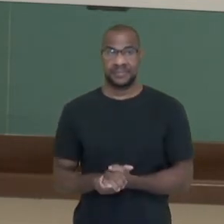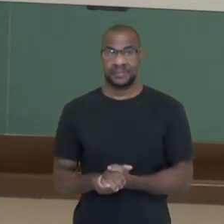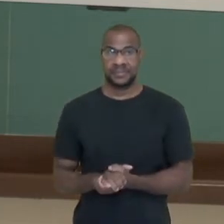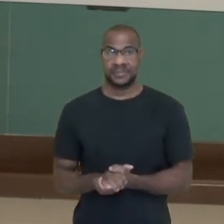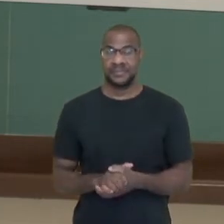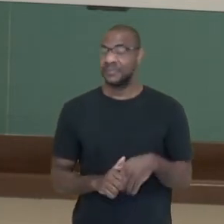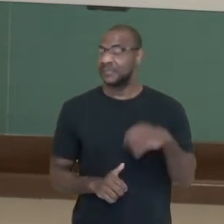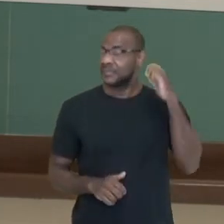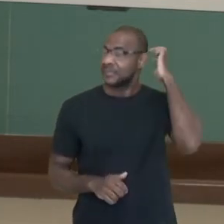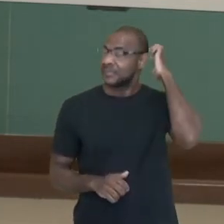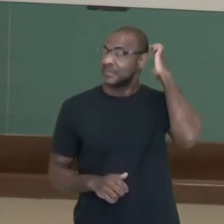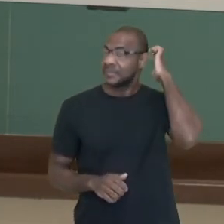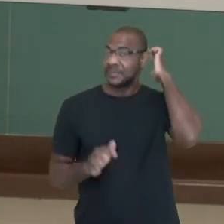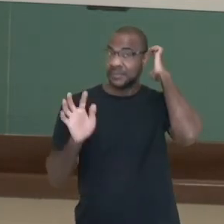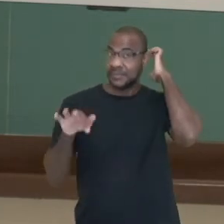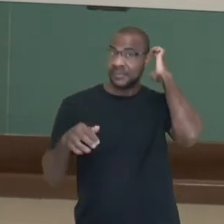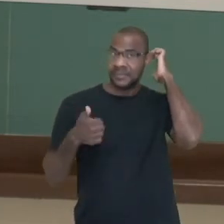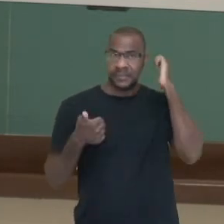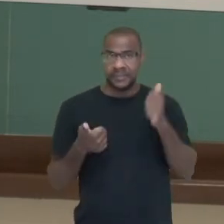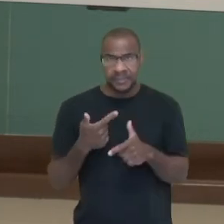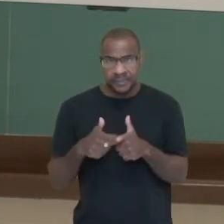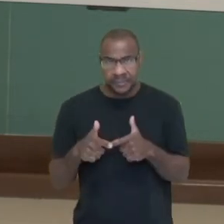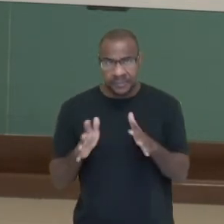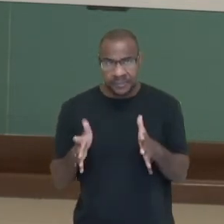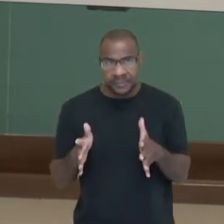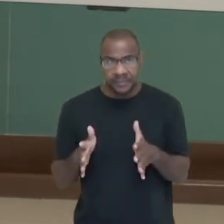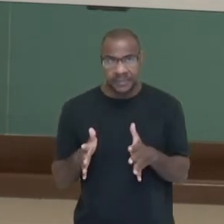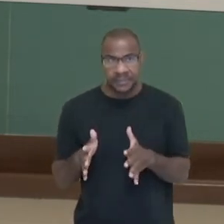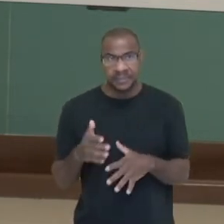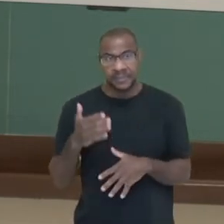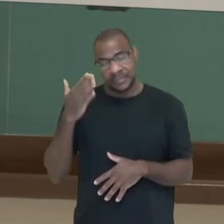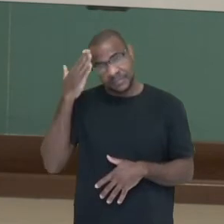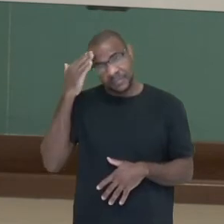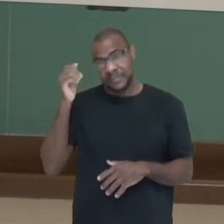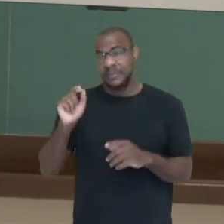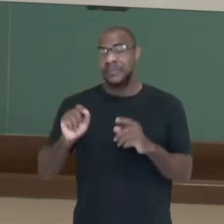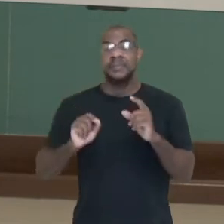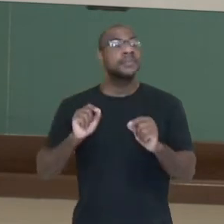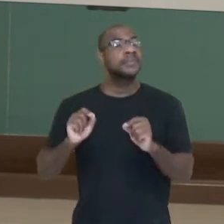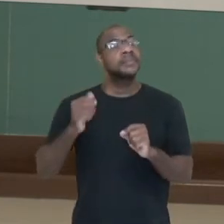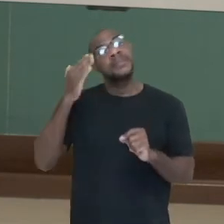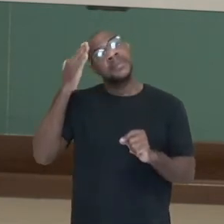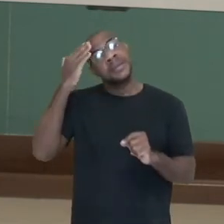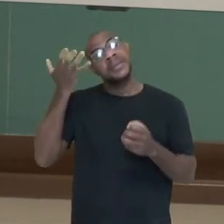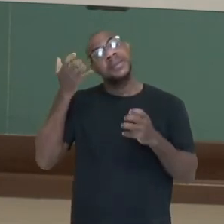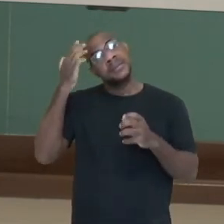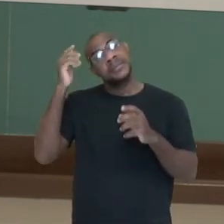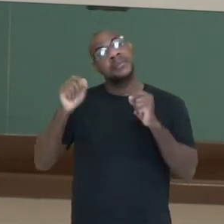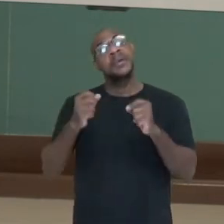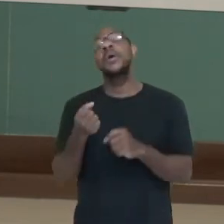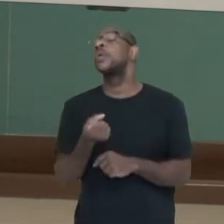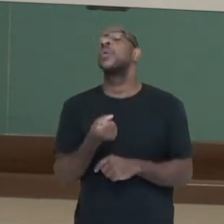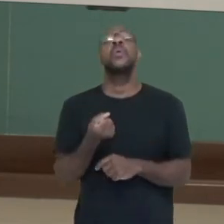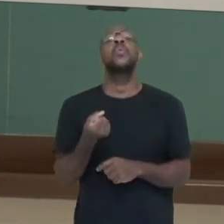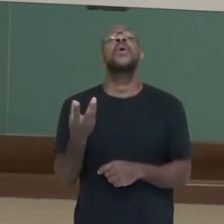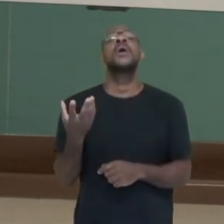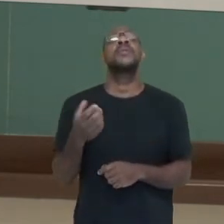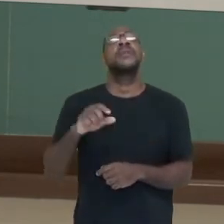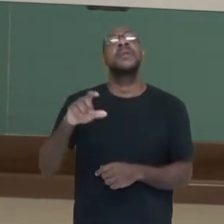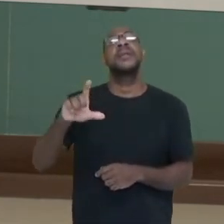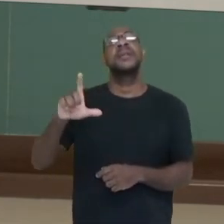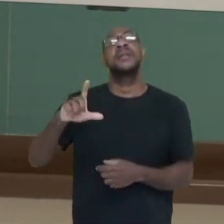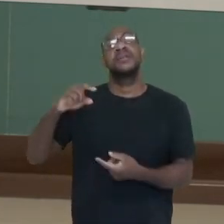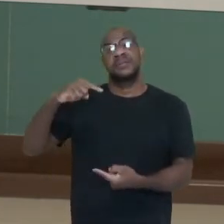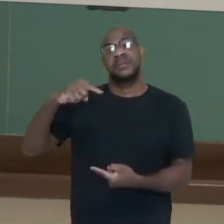pintar. Terminou o problema? Não. O que eu queria saber, gente? Eu queria saber quanta tinta ele quer comprar. E